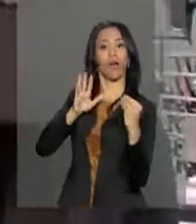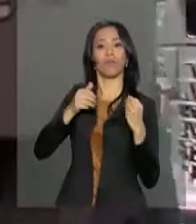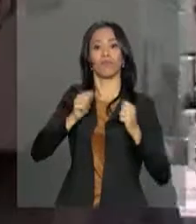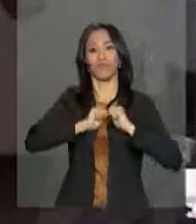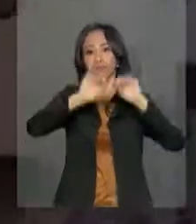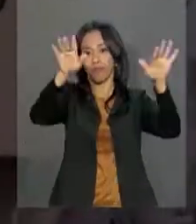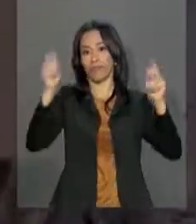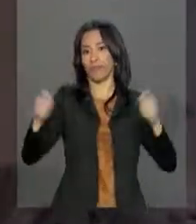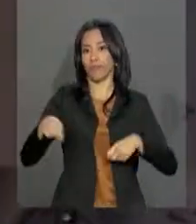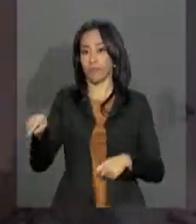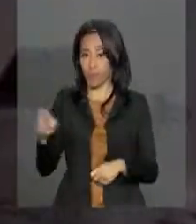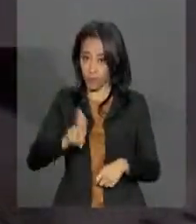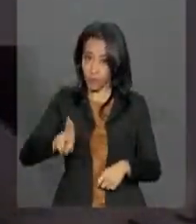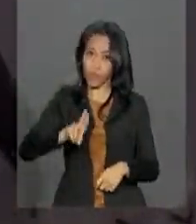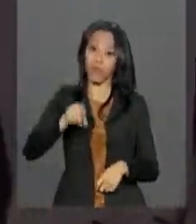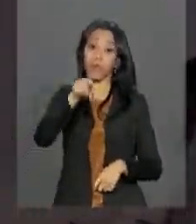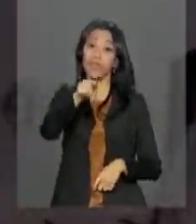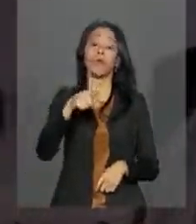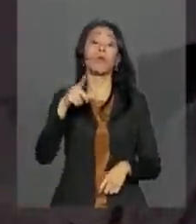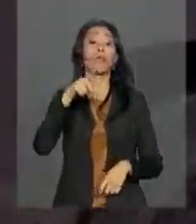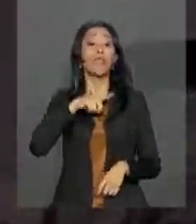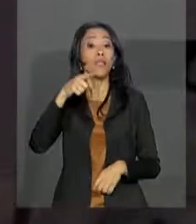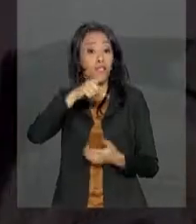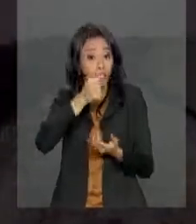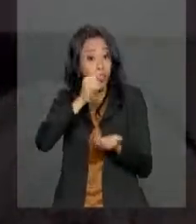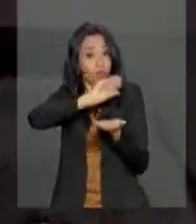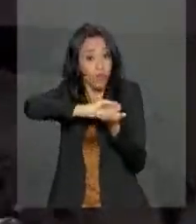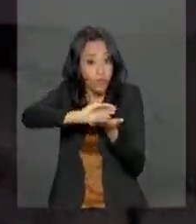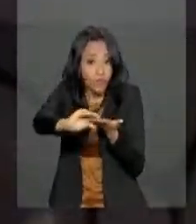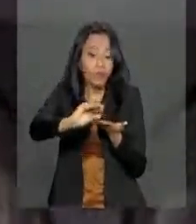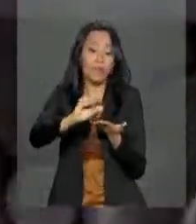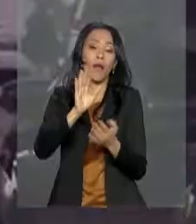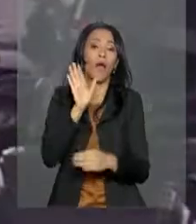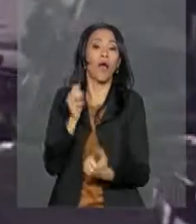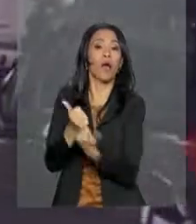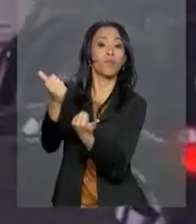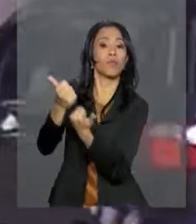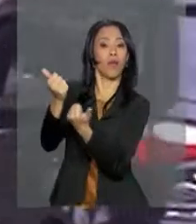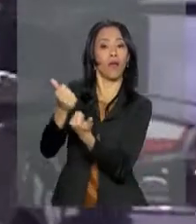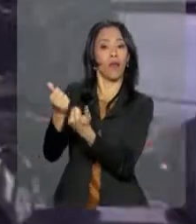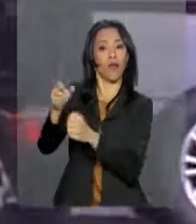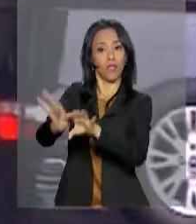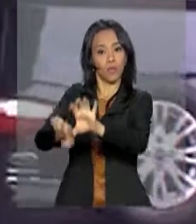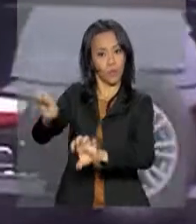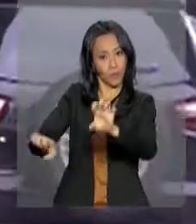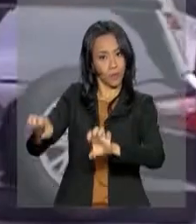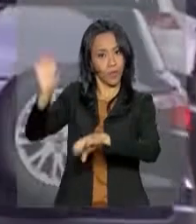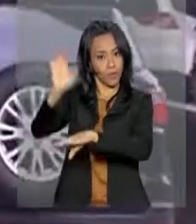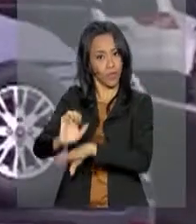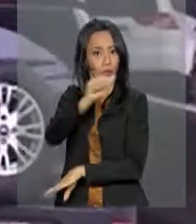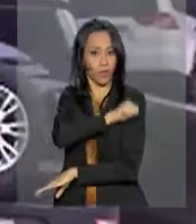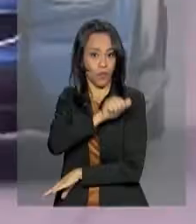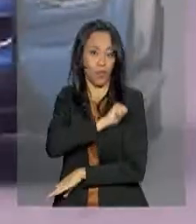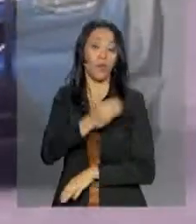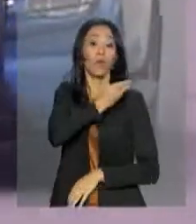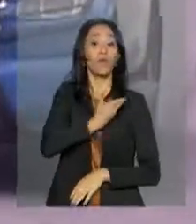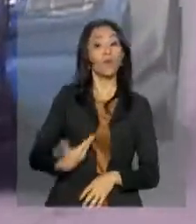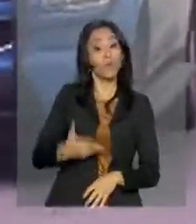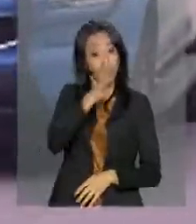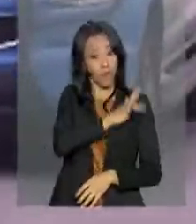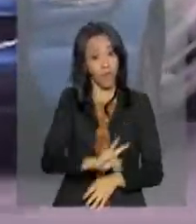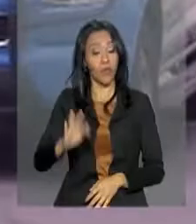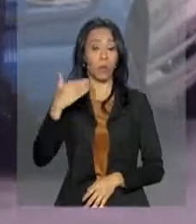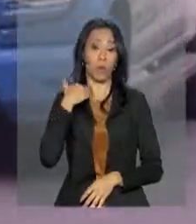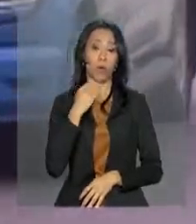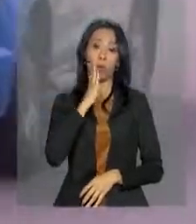além de destinar recursos para reequipar as forças de segurança do rio de janeiro o governo federal por meio do bnds anunciou